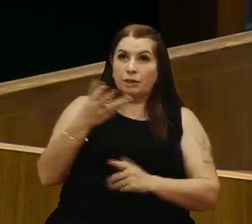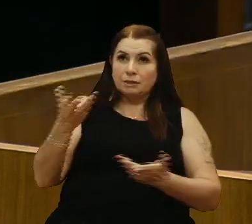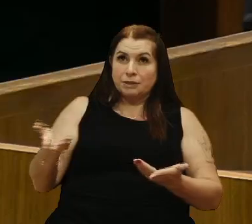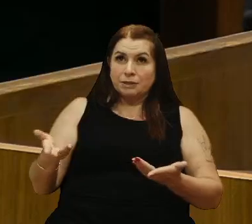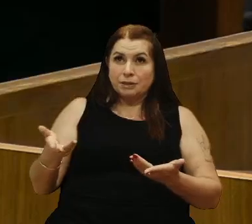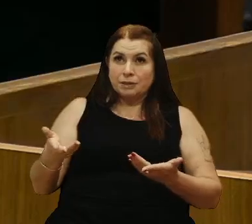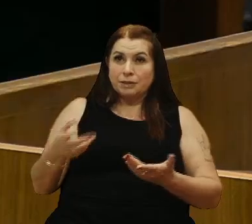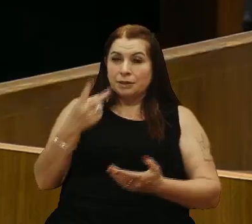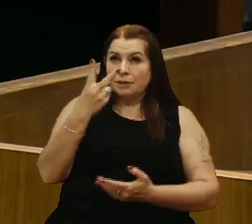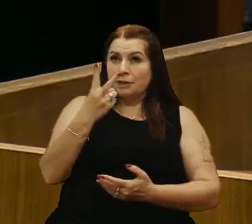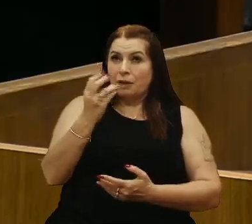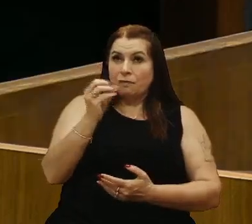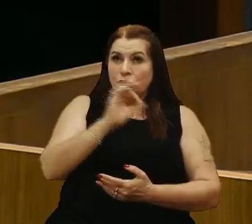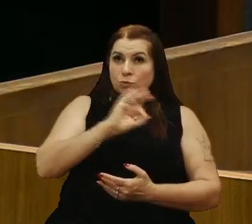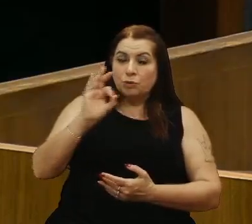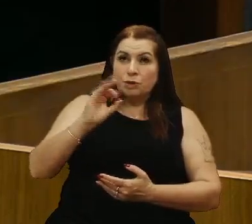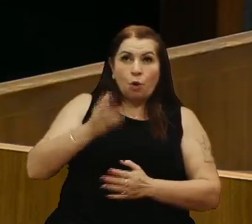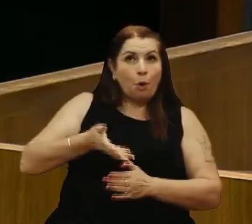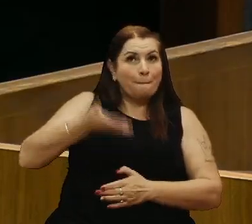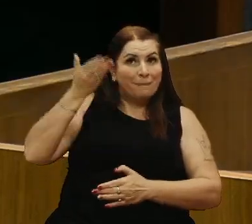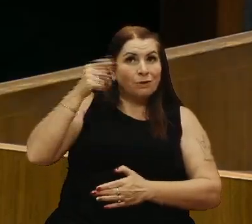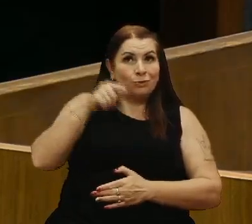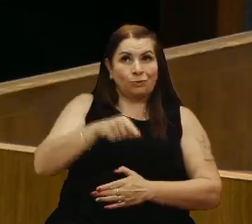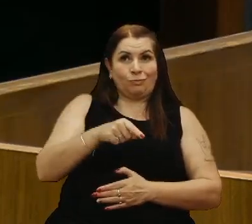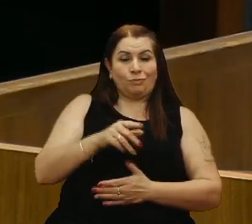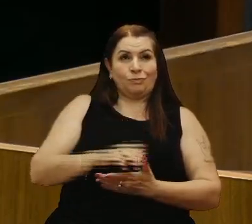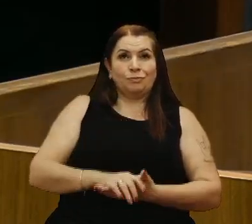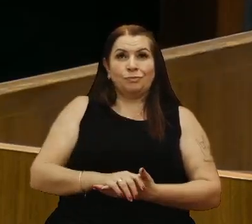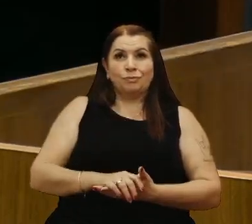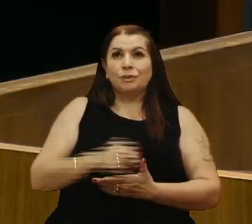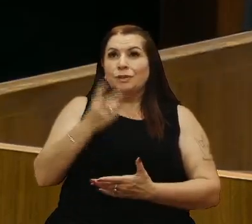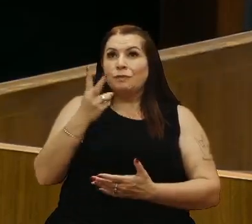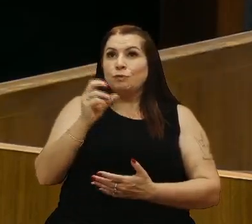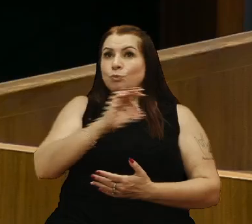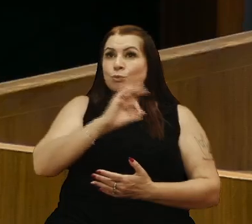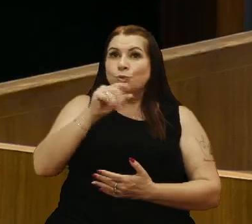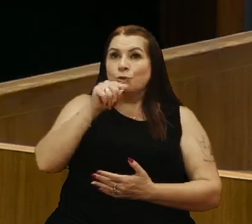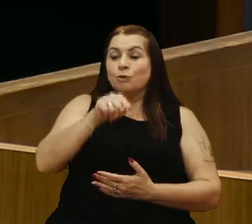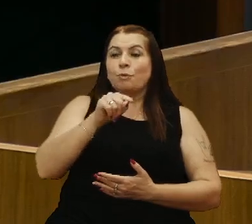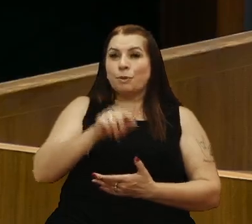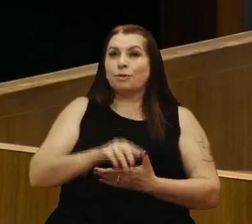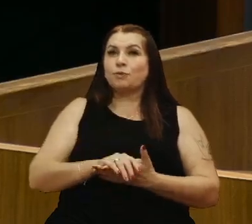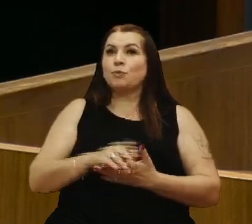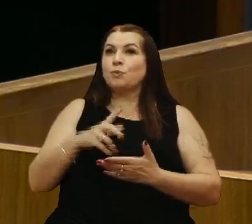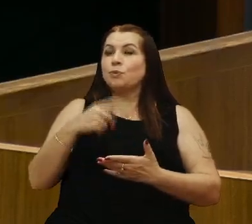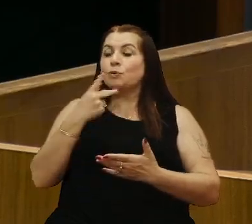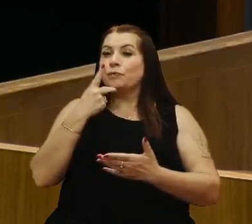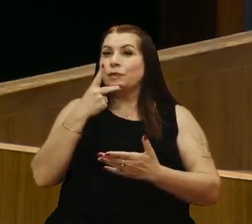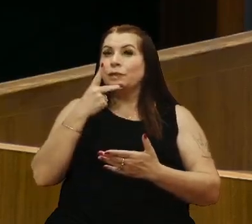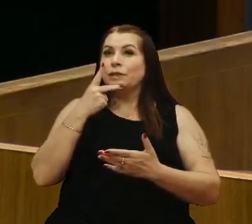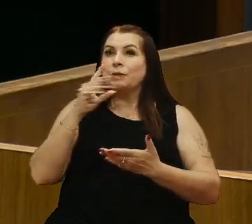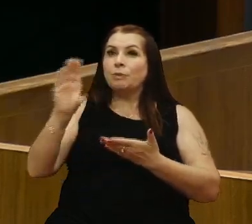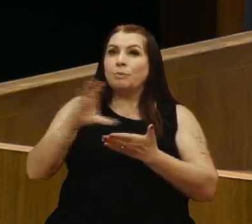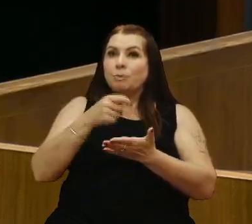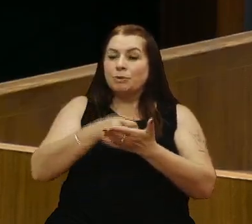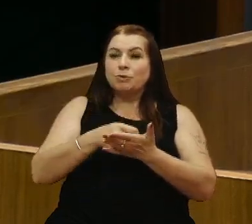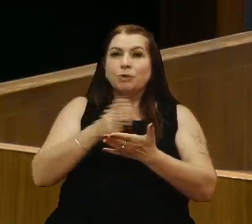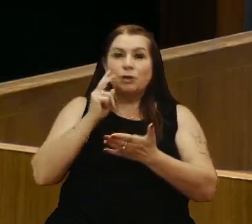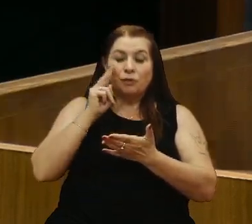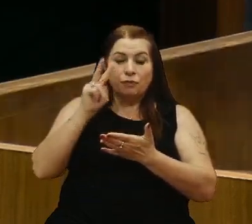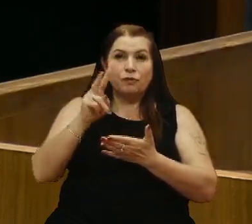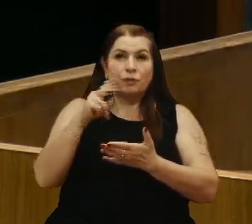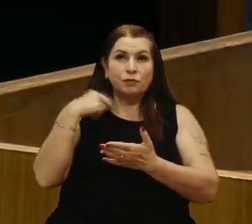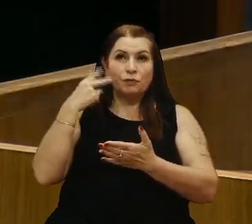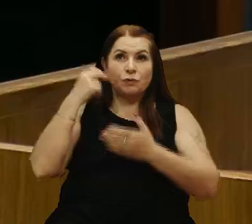é 20% de aumento. É 20% de aumento quando a gente está dando um subsídio e eu quero ver os